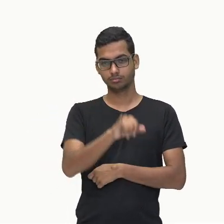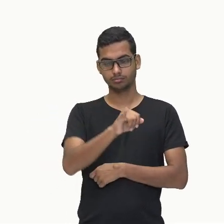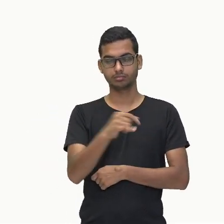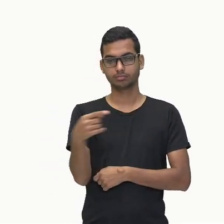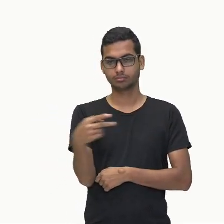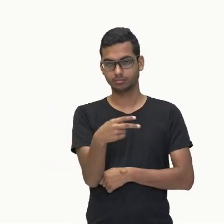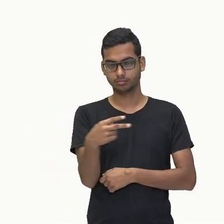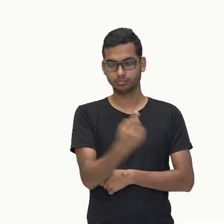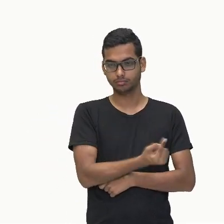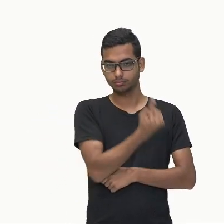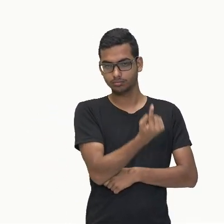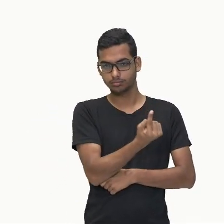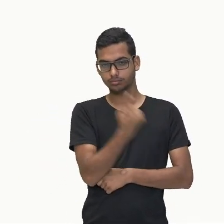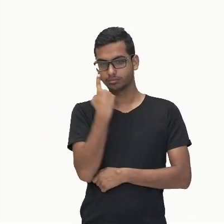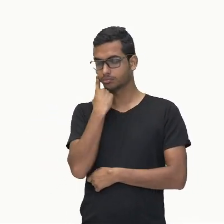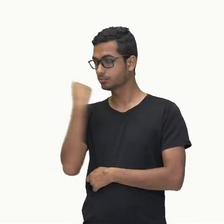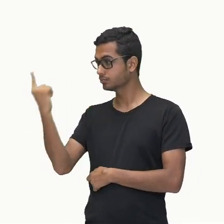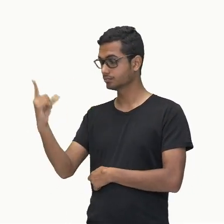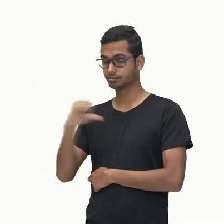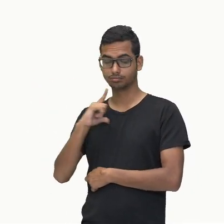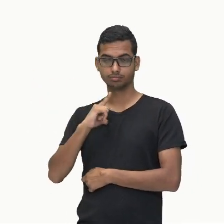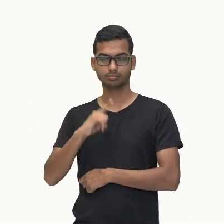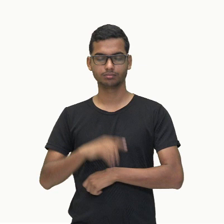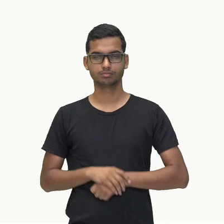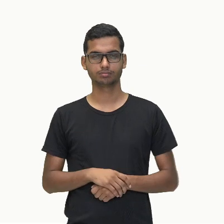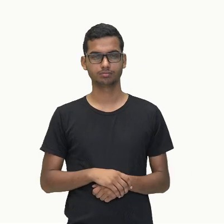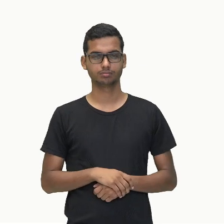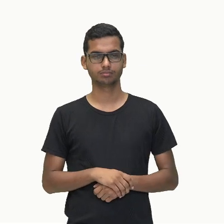aqui a correspondência.